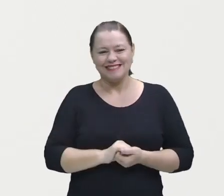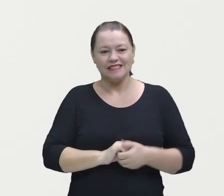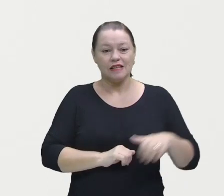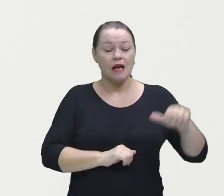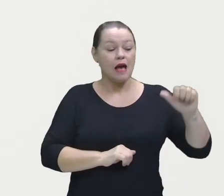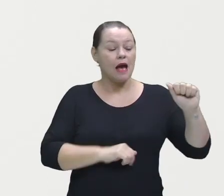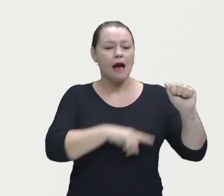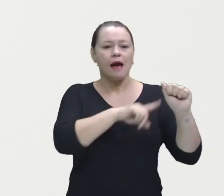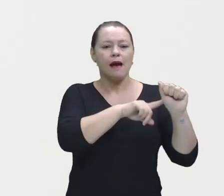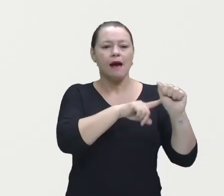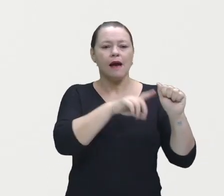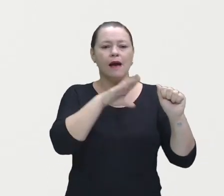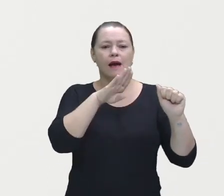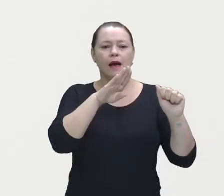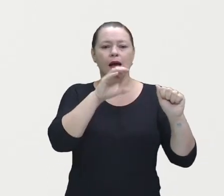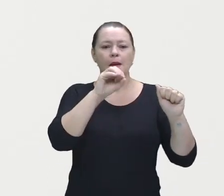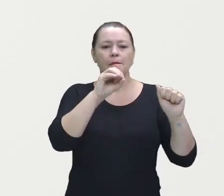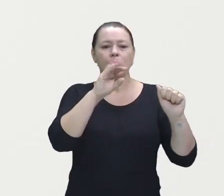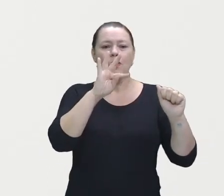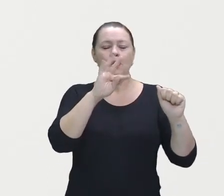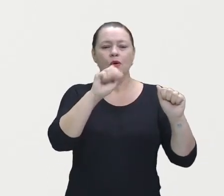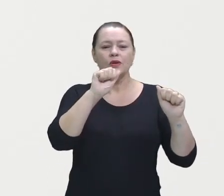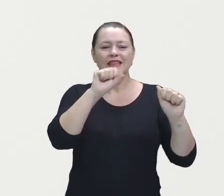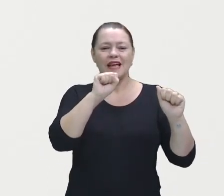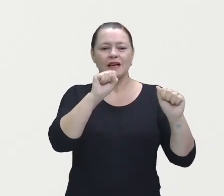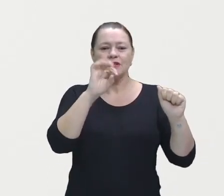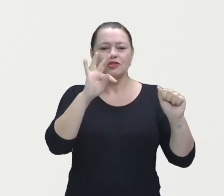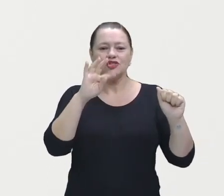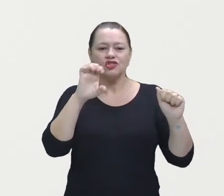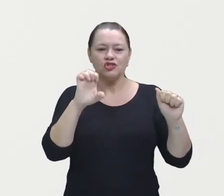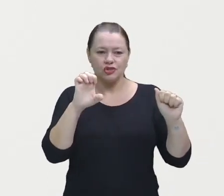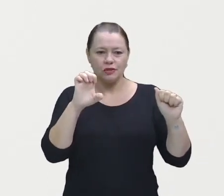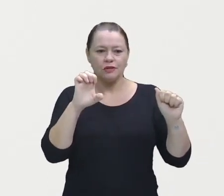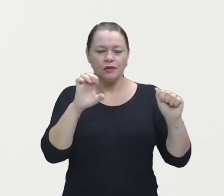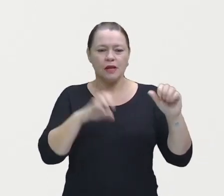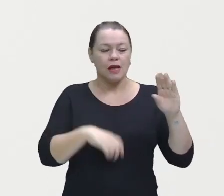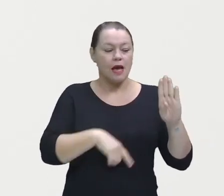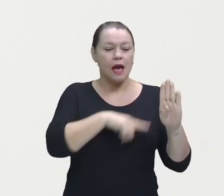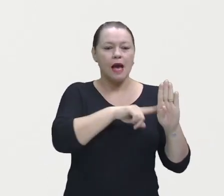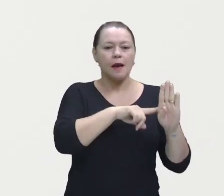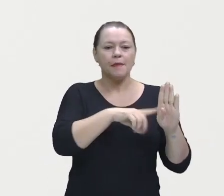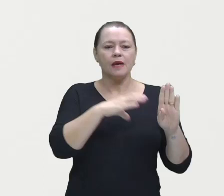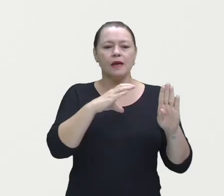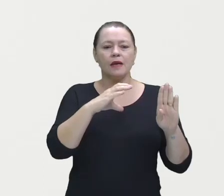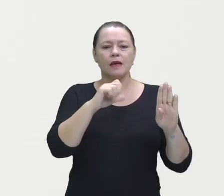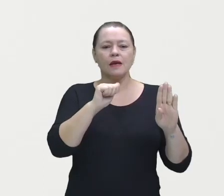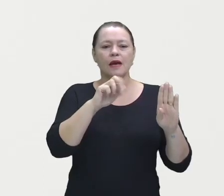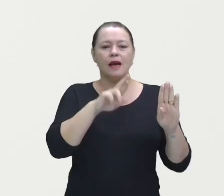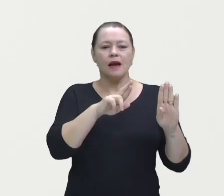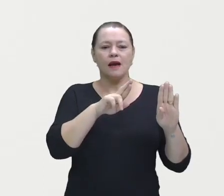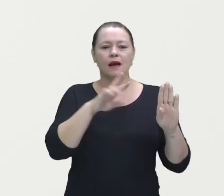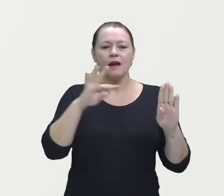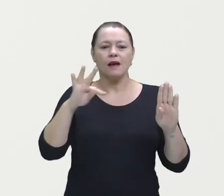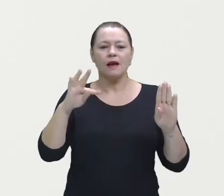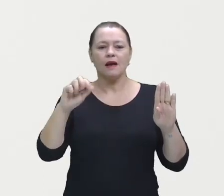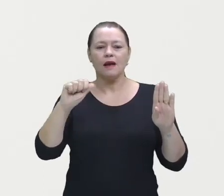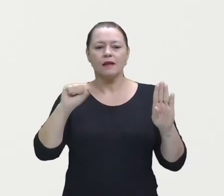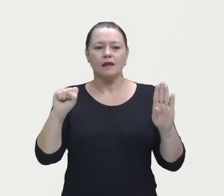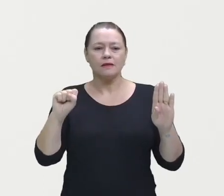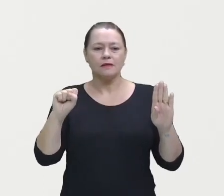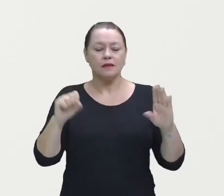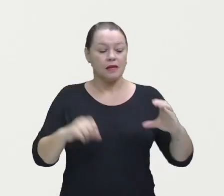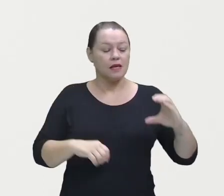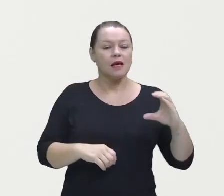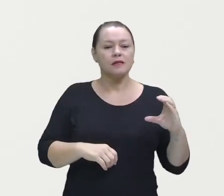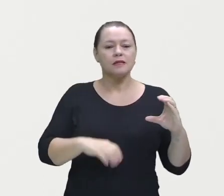A diz que é botache. A letra B diz que é cartas. E a